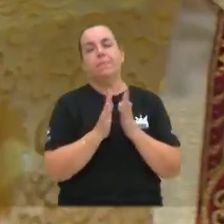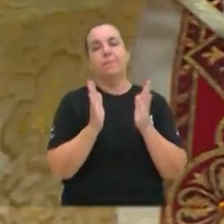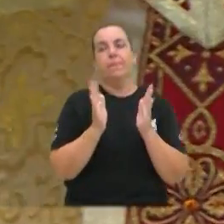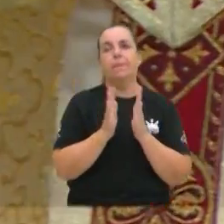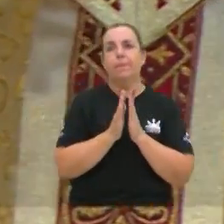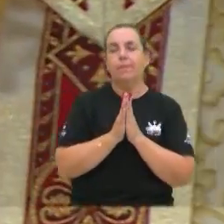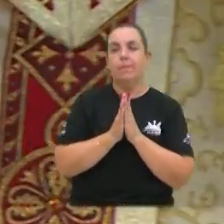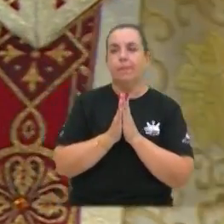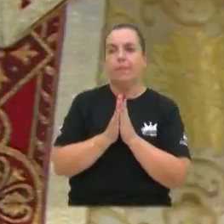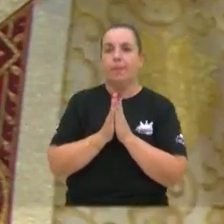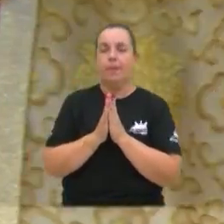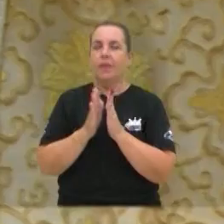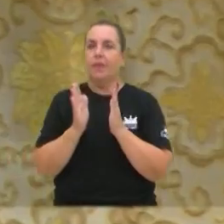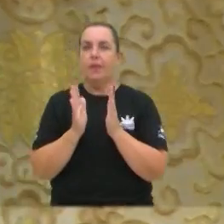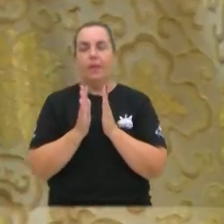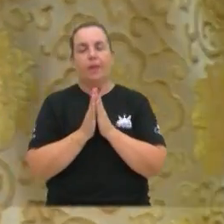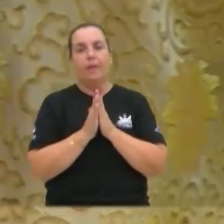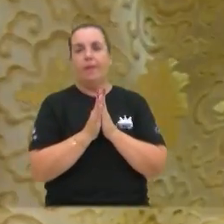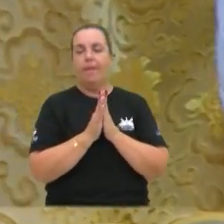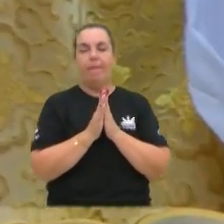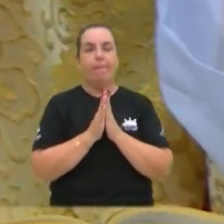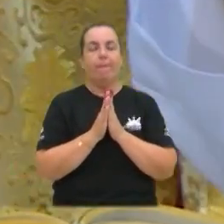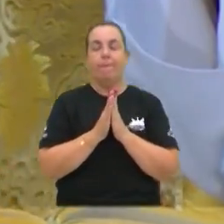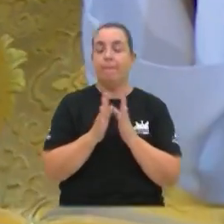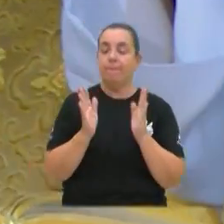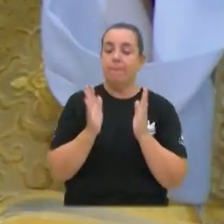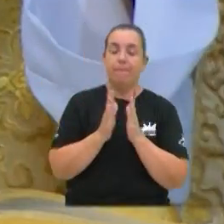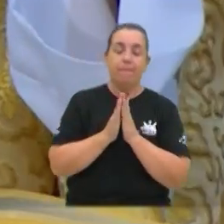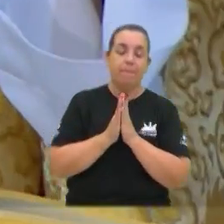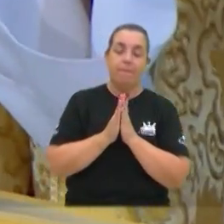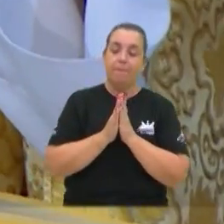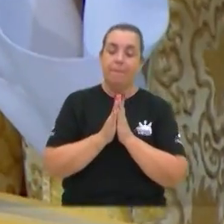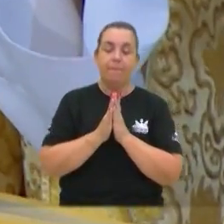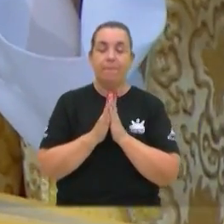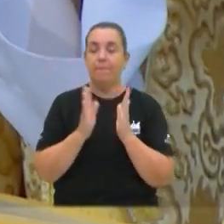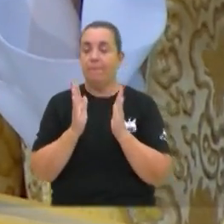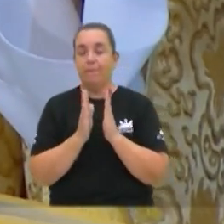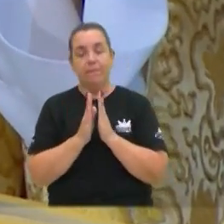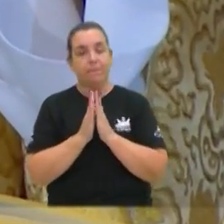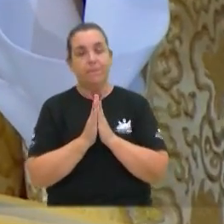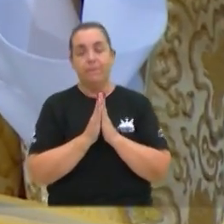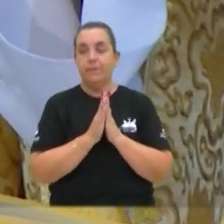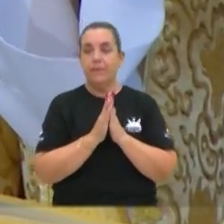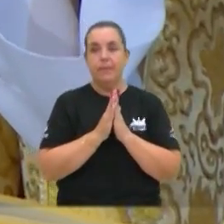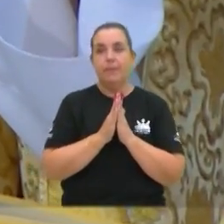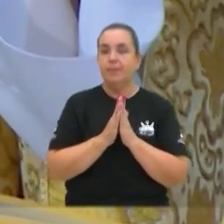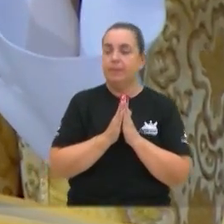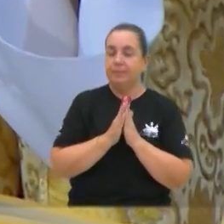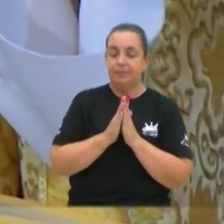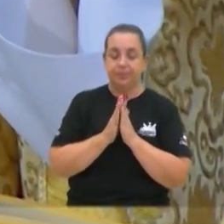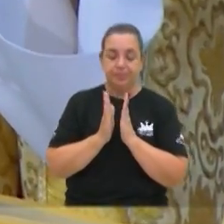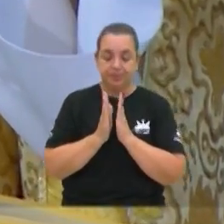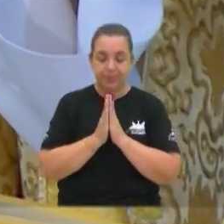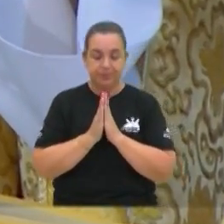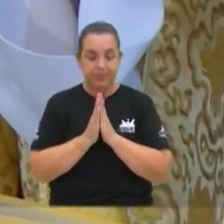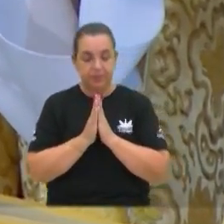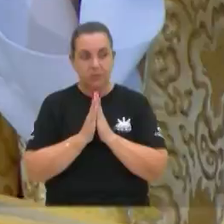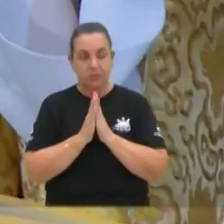Amém. Amém. Amém. Amém.